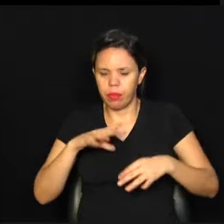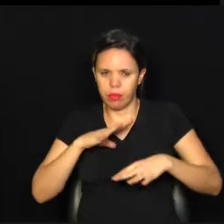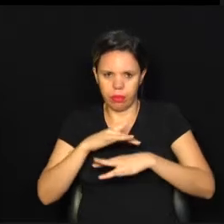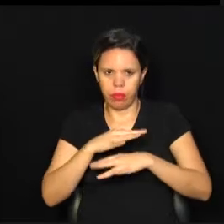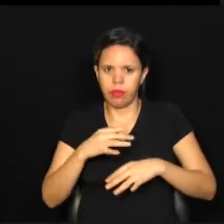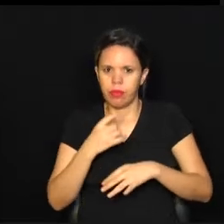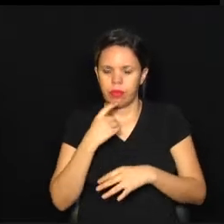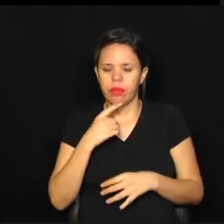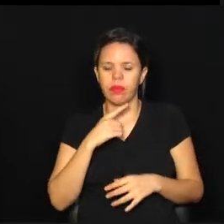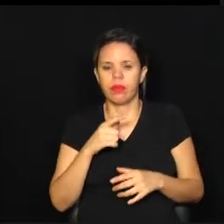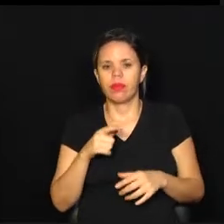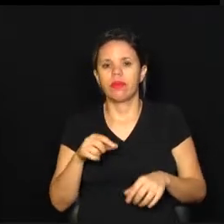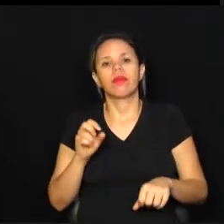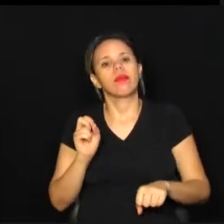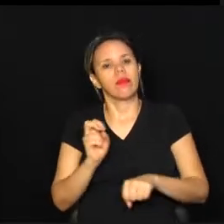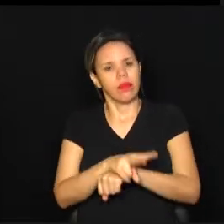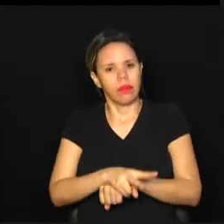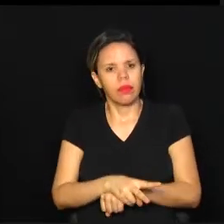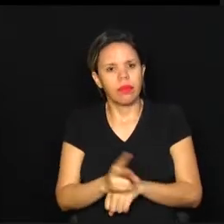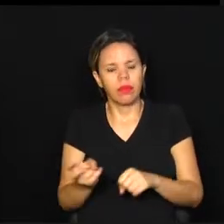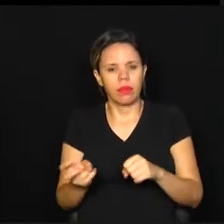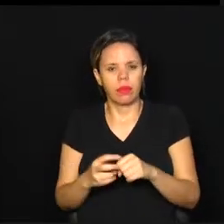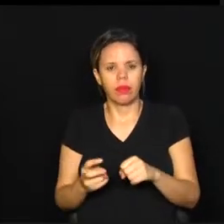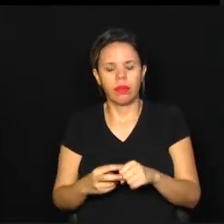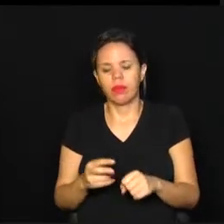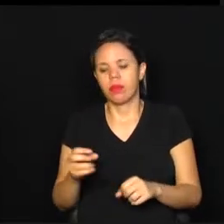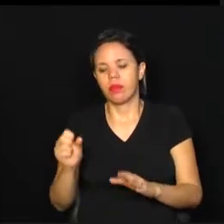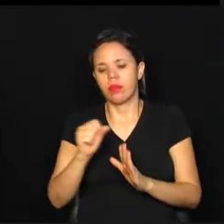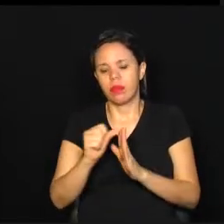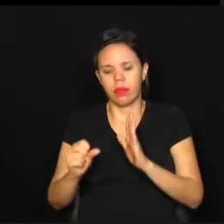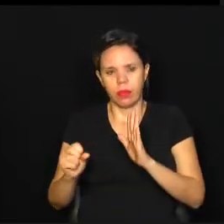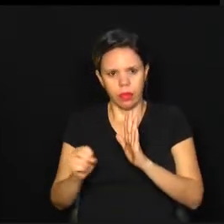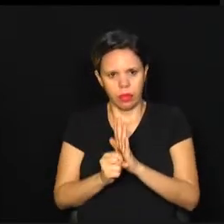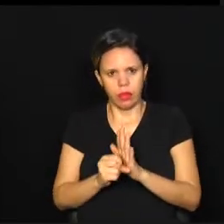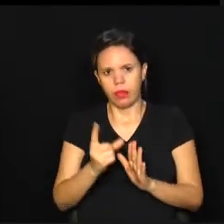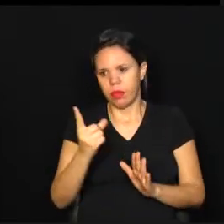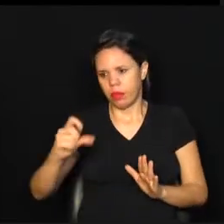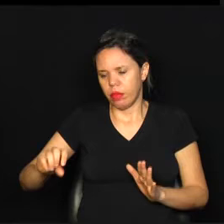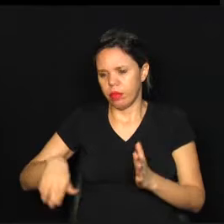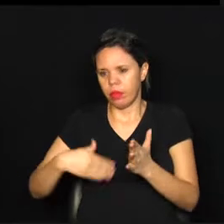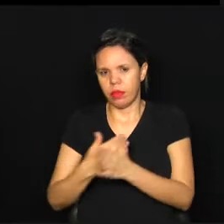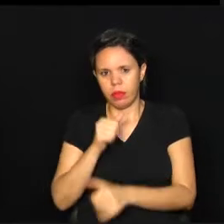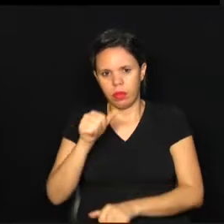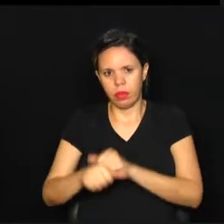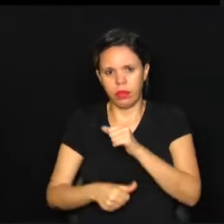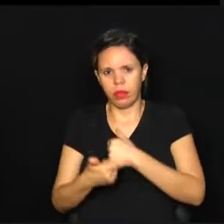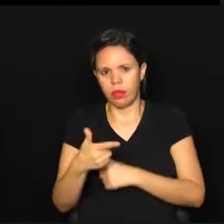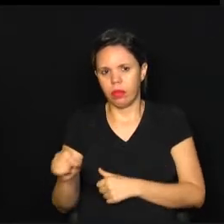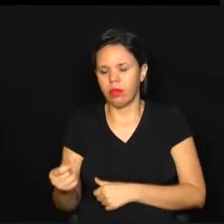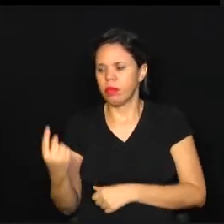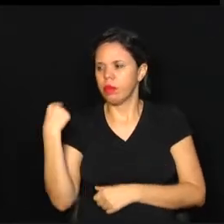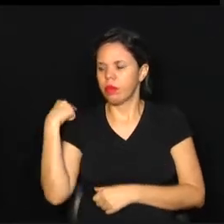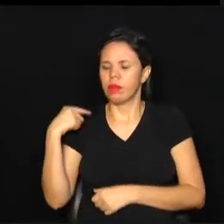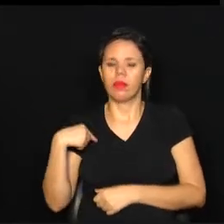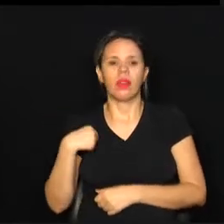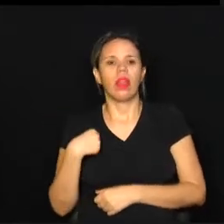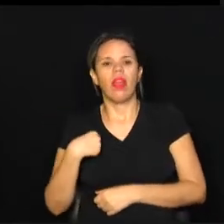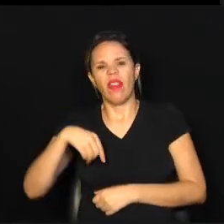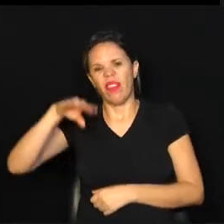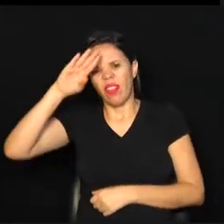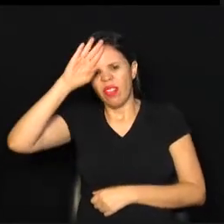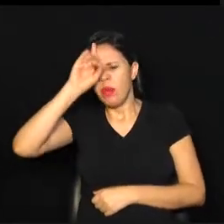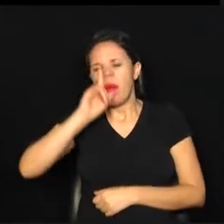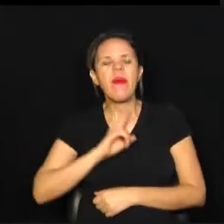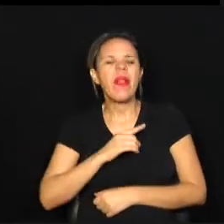as epidemias lá da virada do século XIX para o XX, então temos que lembrar a febre amarela em Campinas, que dizimou praticamente a nossa